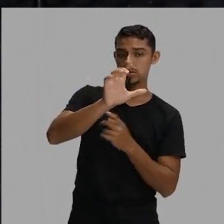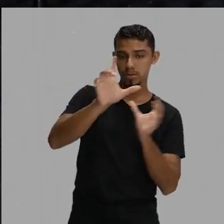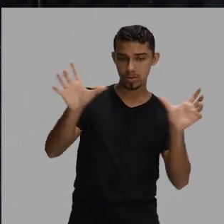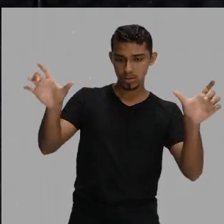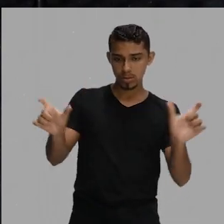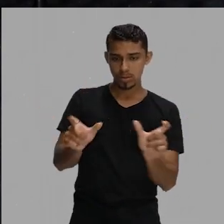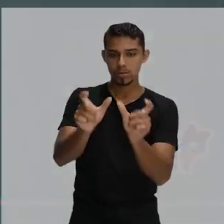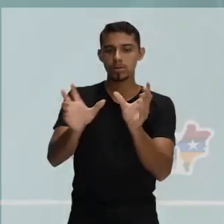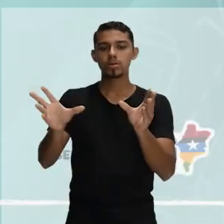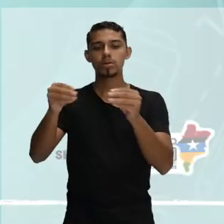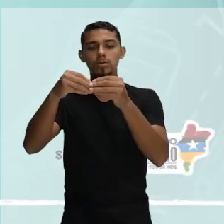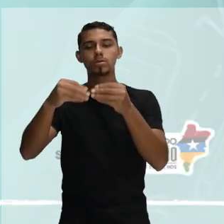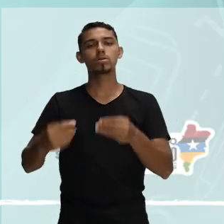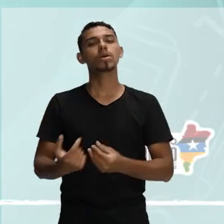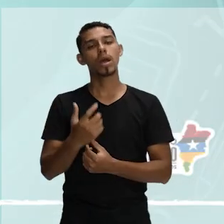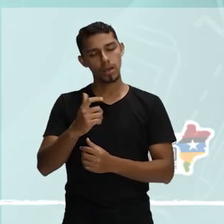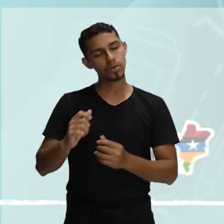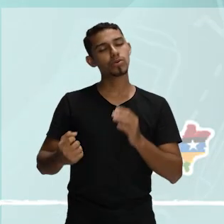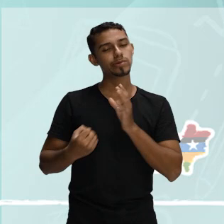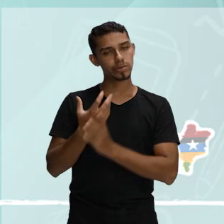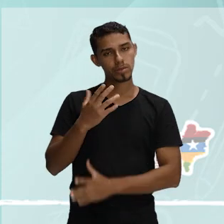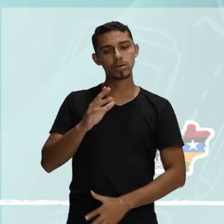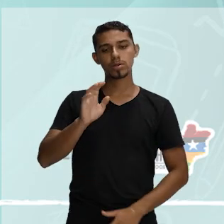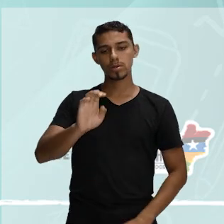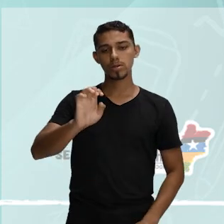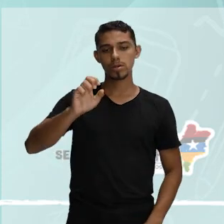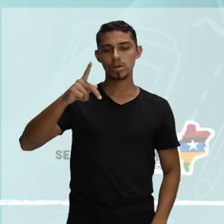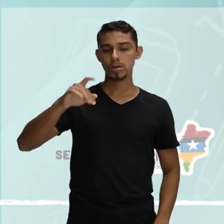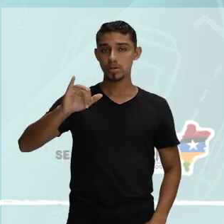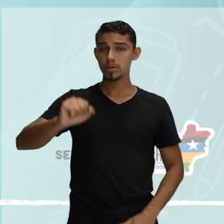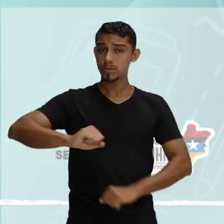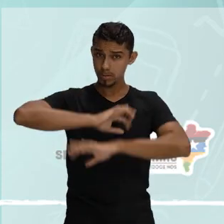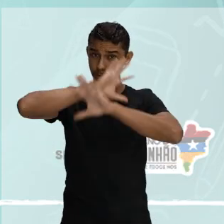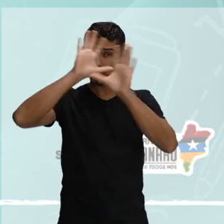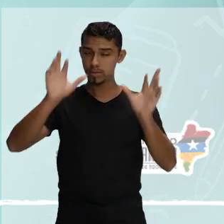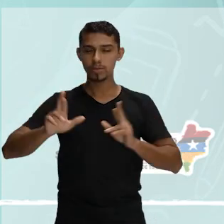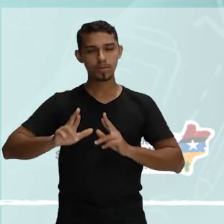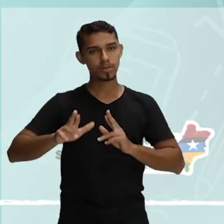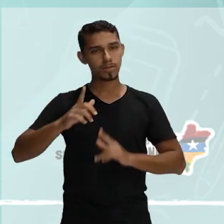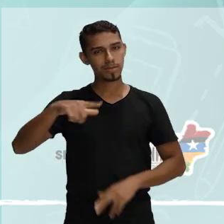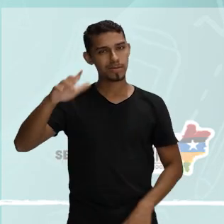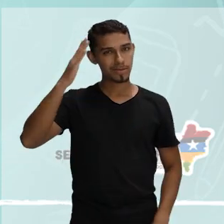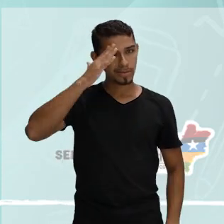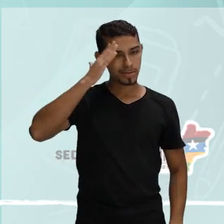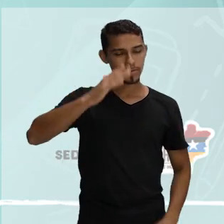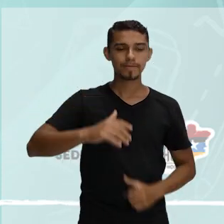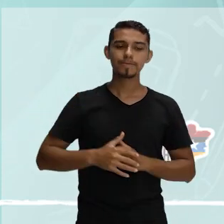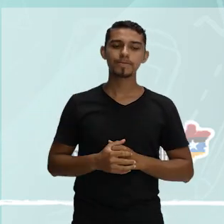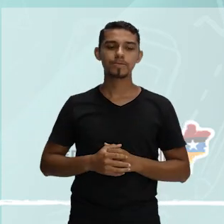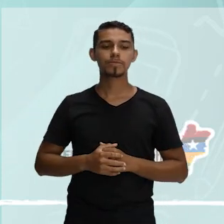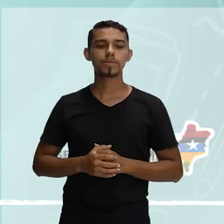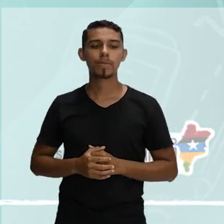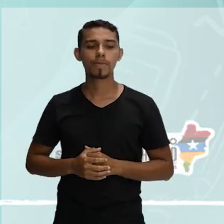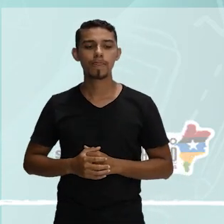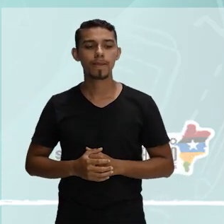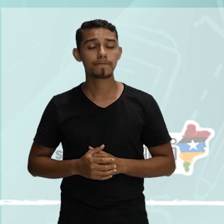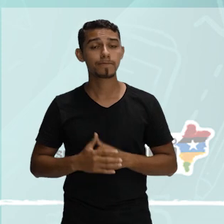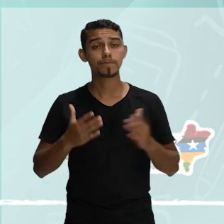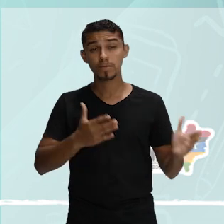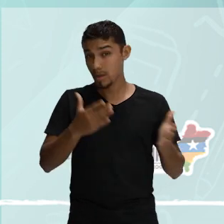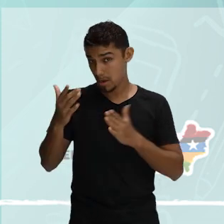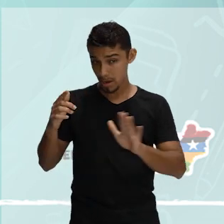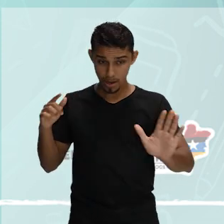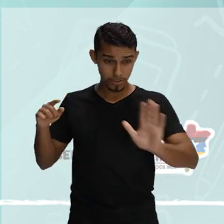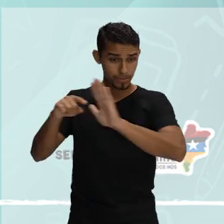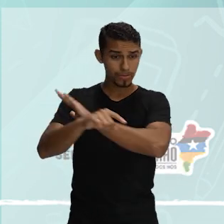o gênero e o epíteto específico. Ficou claro, pessoal? Espero que vocês tenham entendido. Tá? Vamos para a próxima questão, que